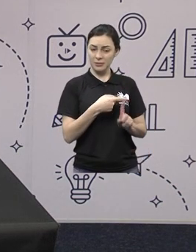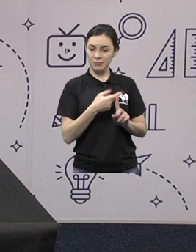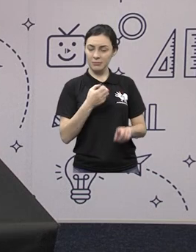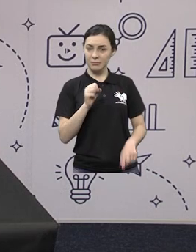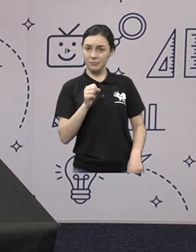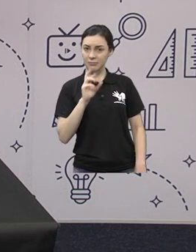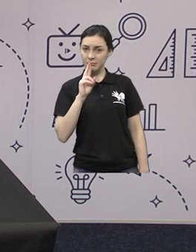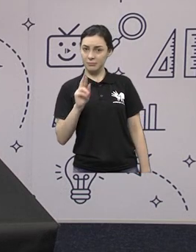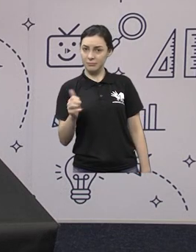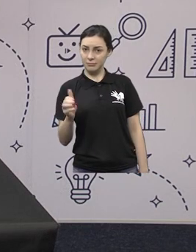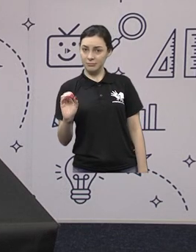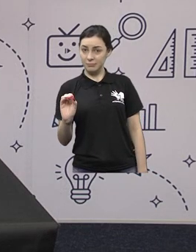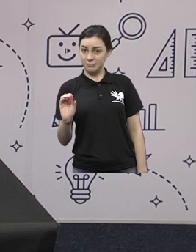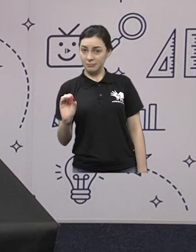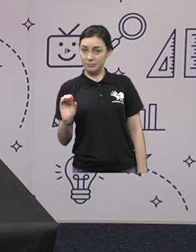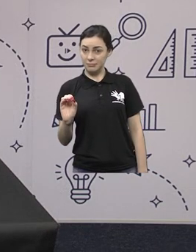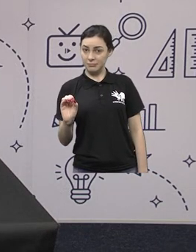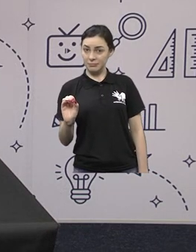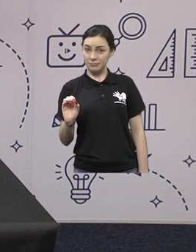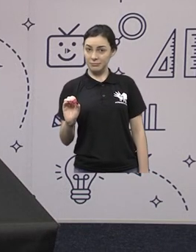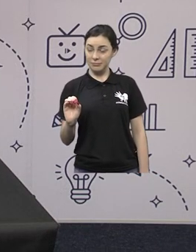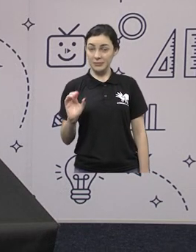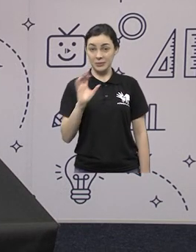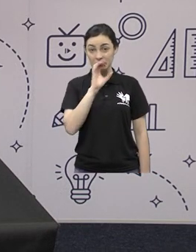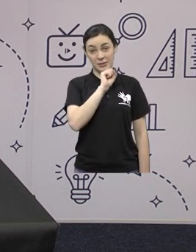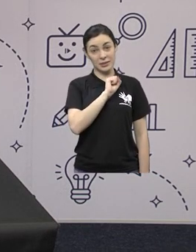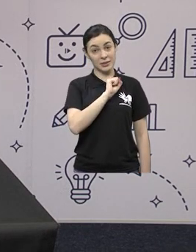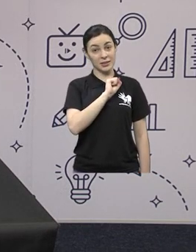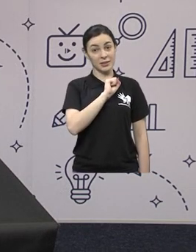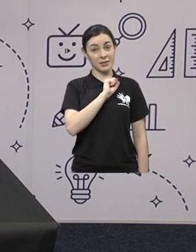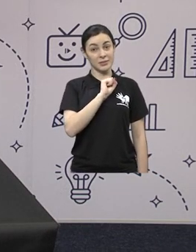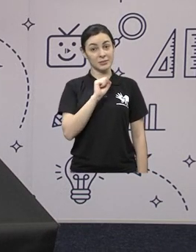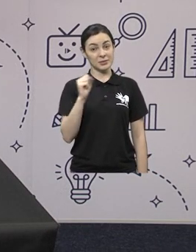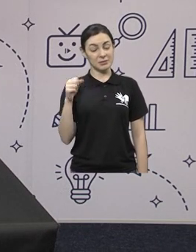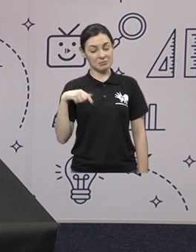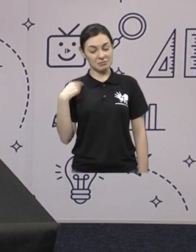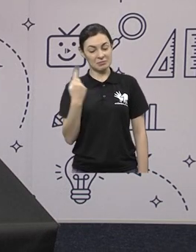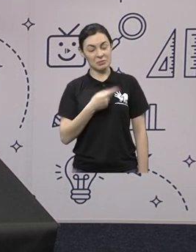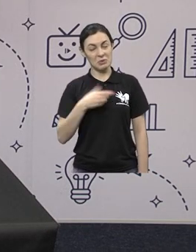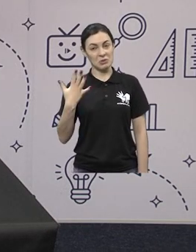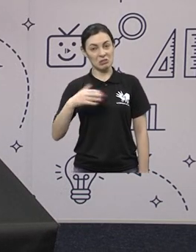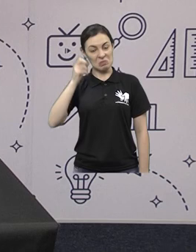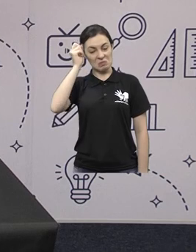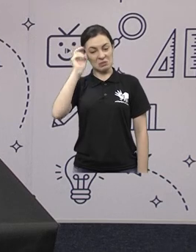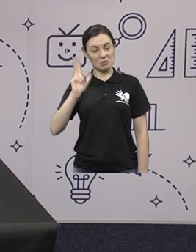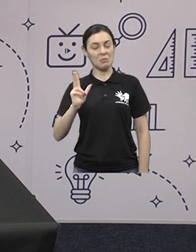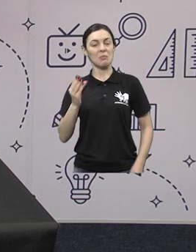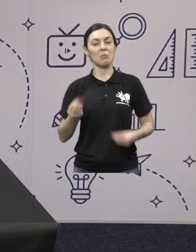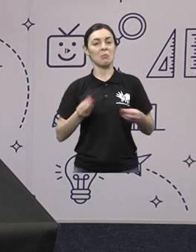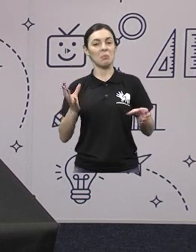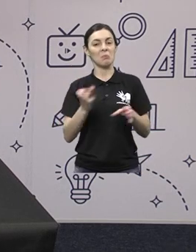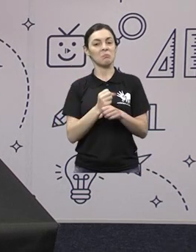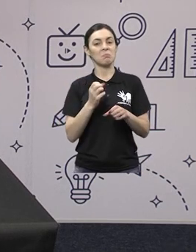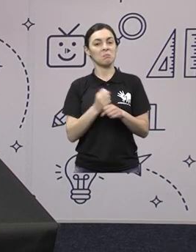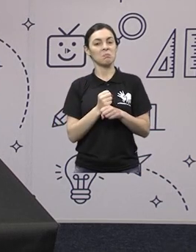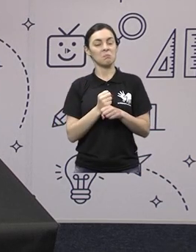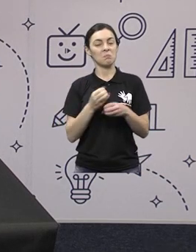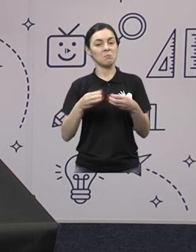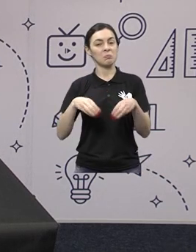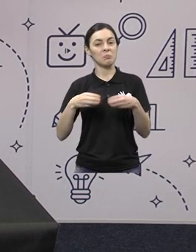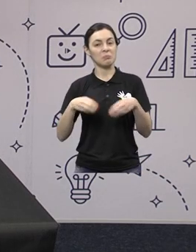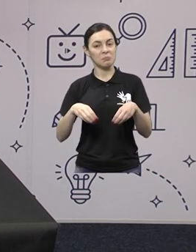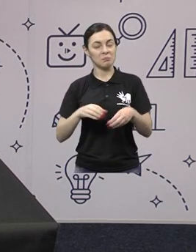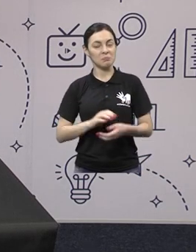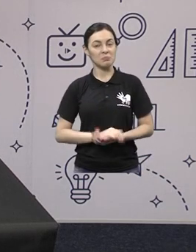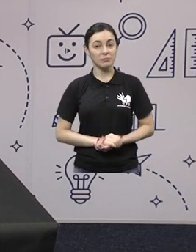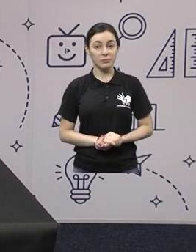8 é igual a 10. Essa nós vamos fazer mais rápido, porque a gente já está craque aí na contagem de ovos,